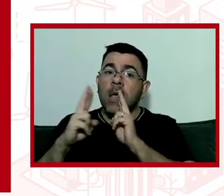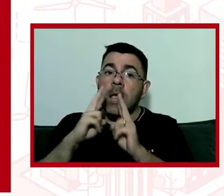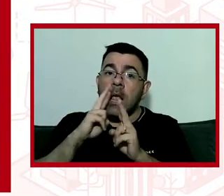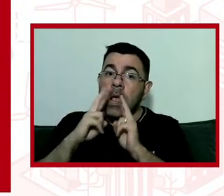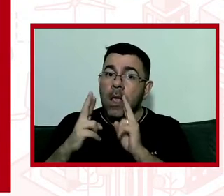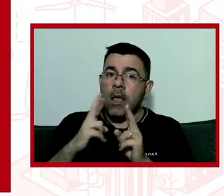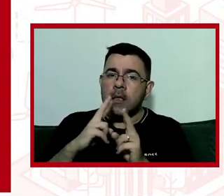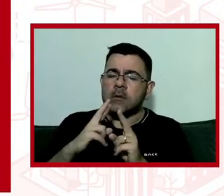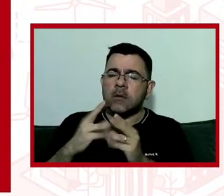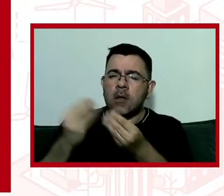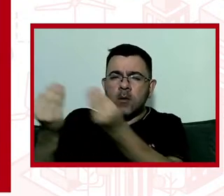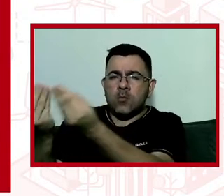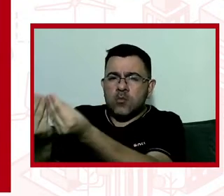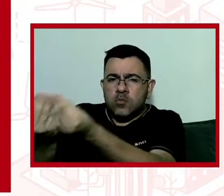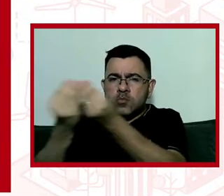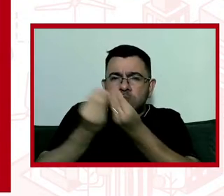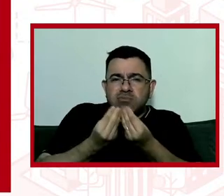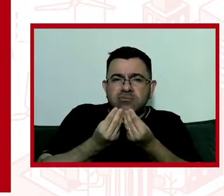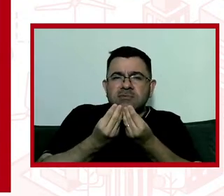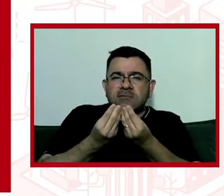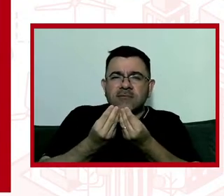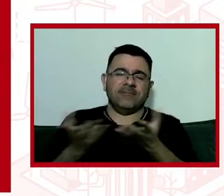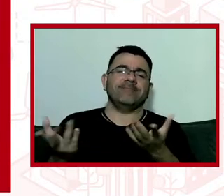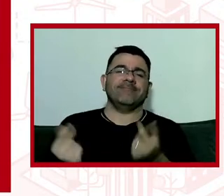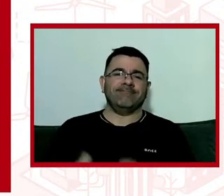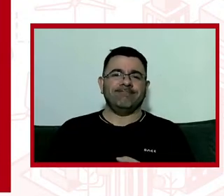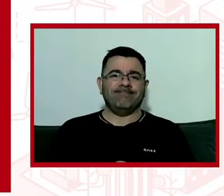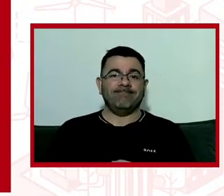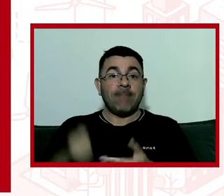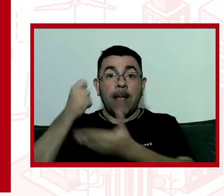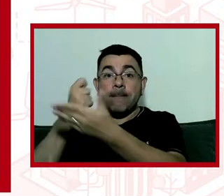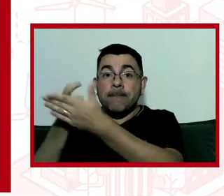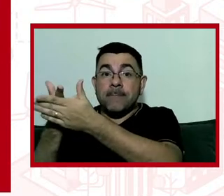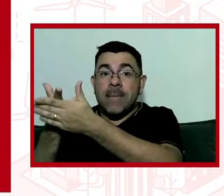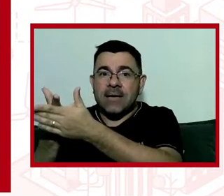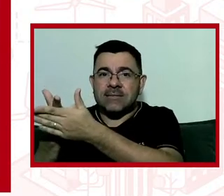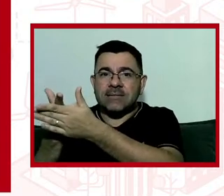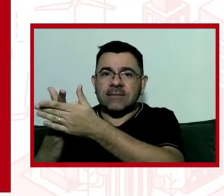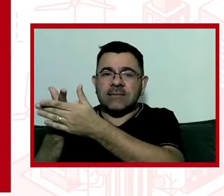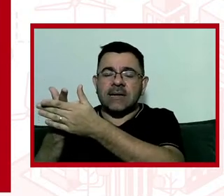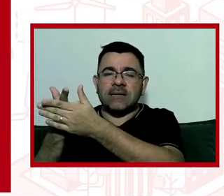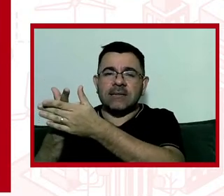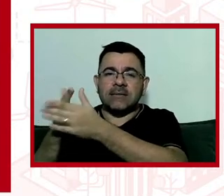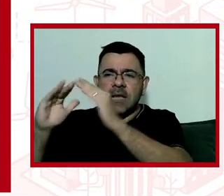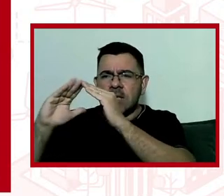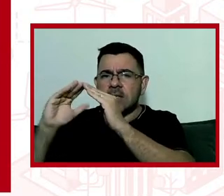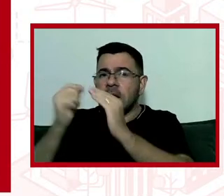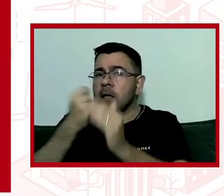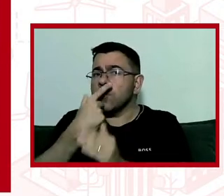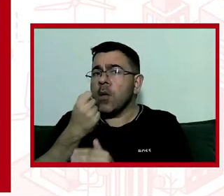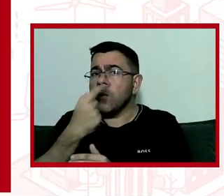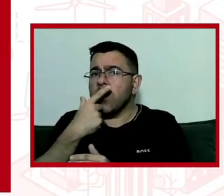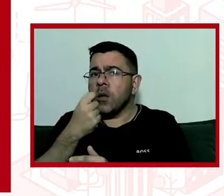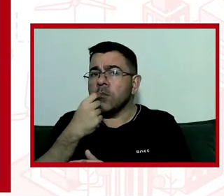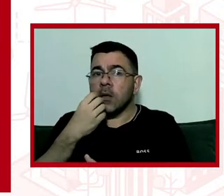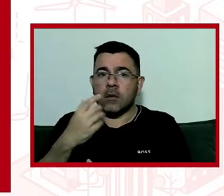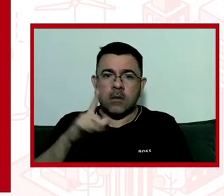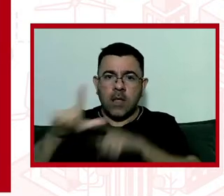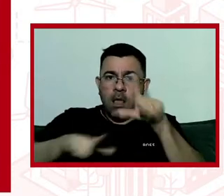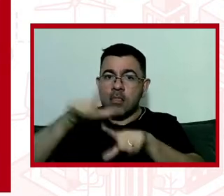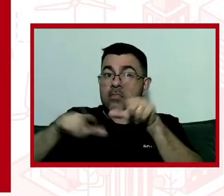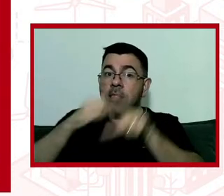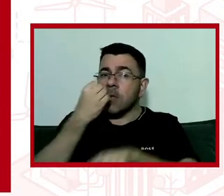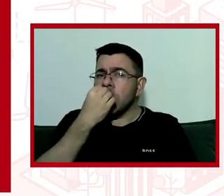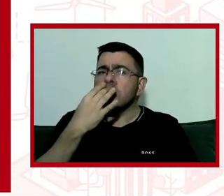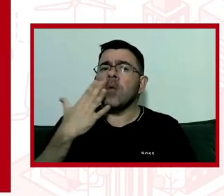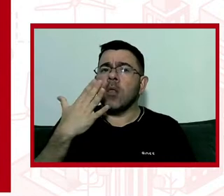B se você vai e comprar uma coisa numa farmácia você quer ser bem atendido se você quer ir numa papelaria